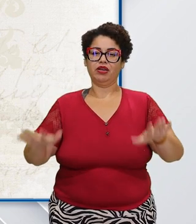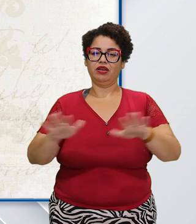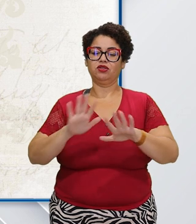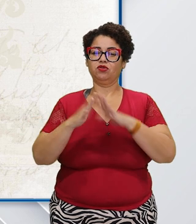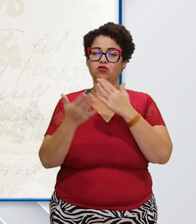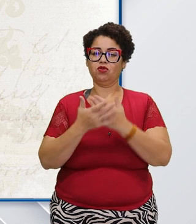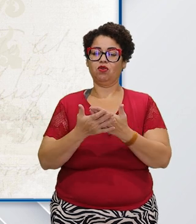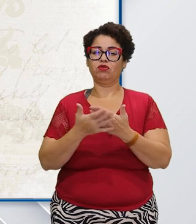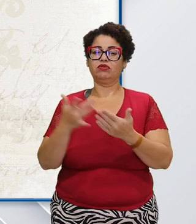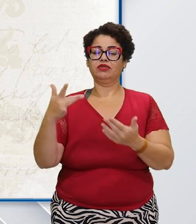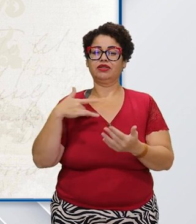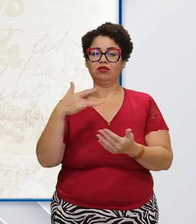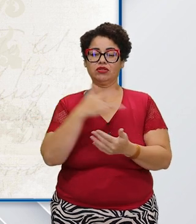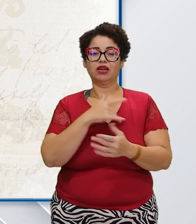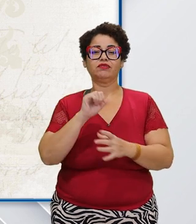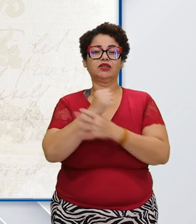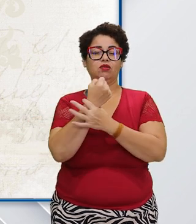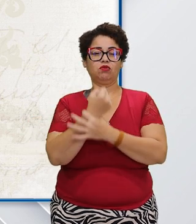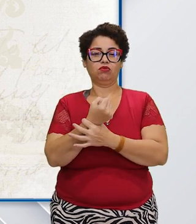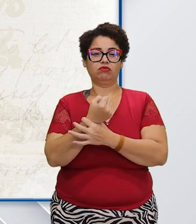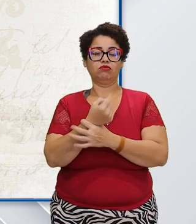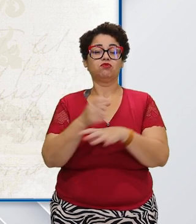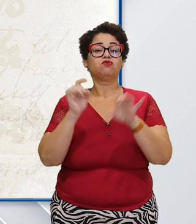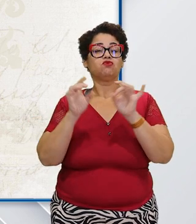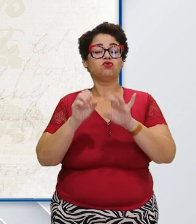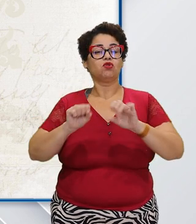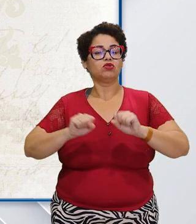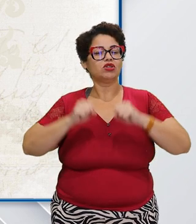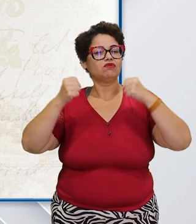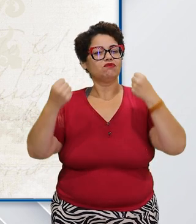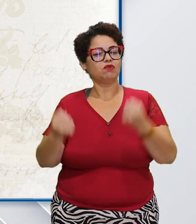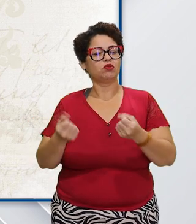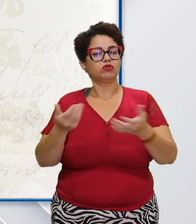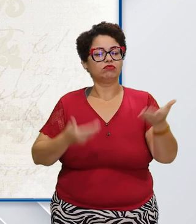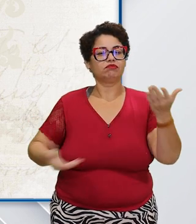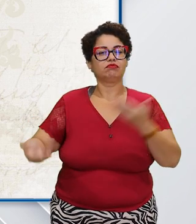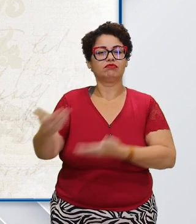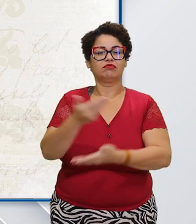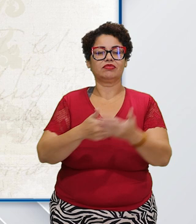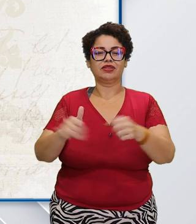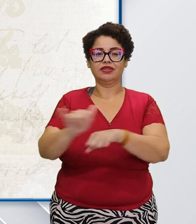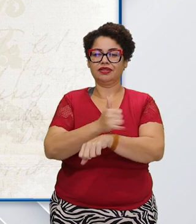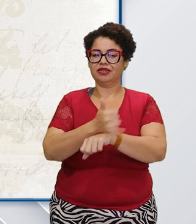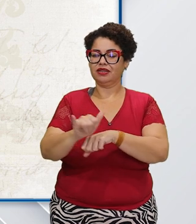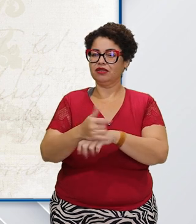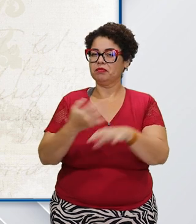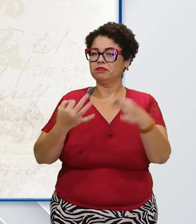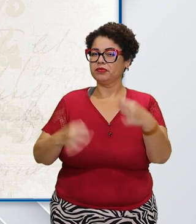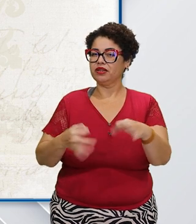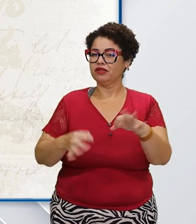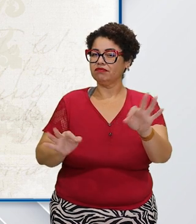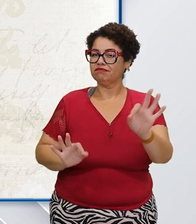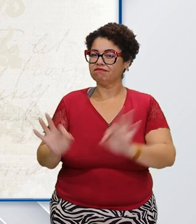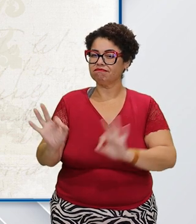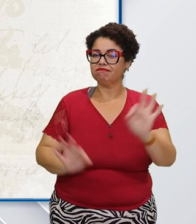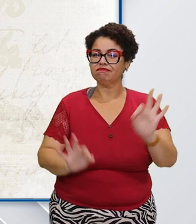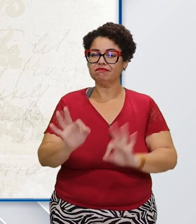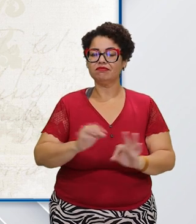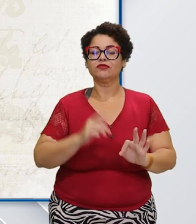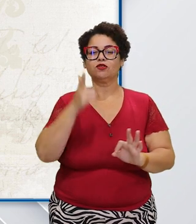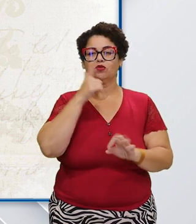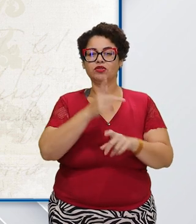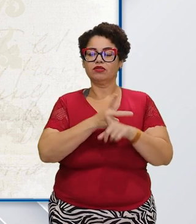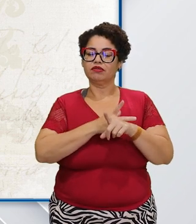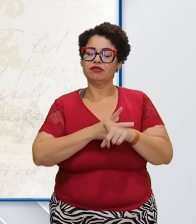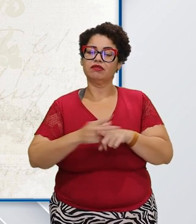ambiente escolar seguro e saudável apenas através de esforços colaborativos e estratégias bem planejadas